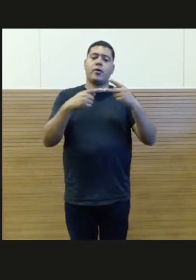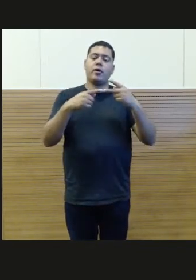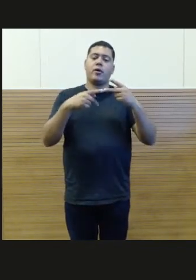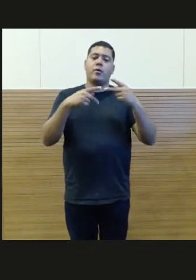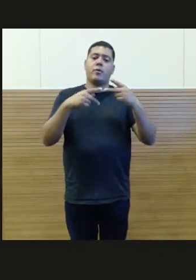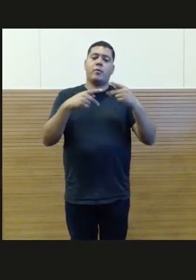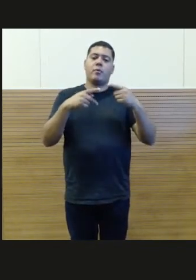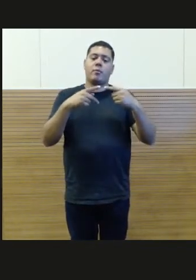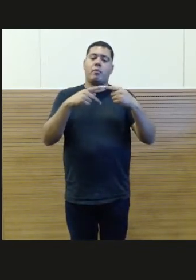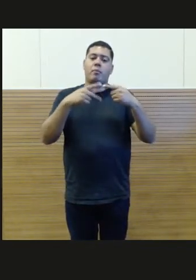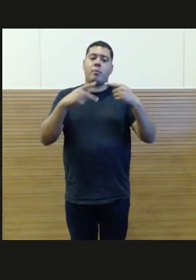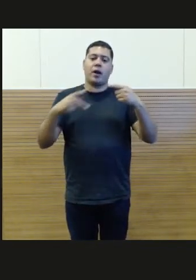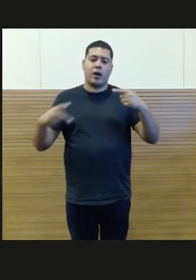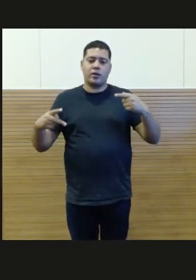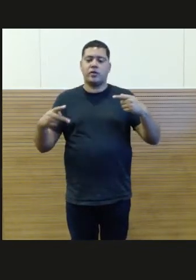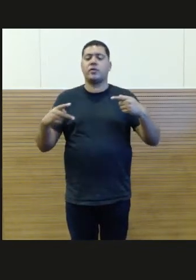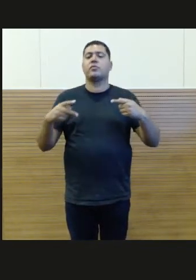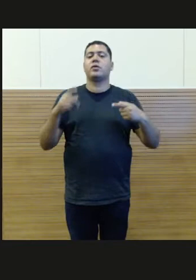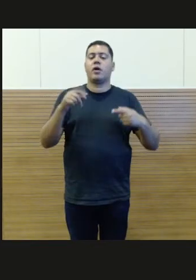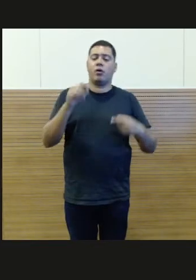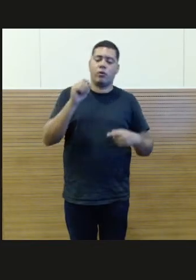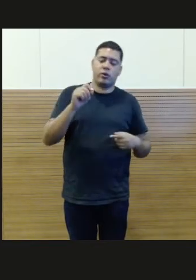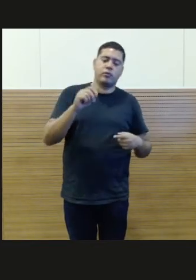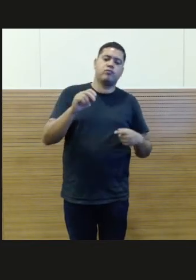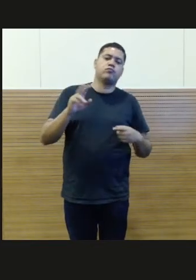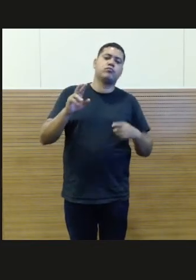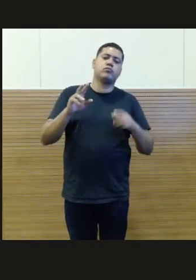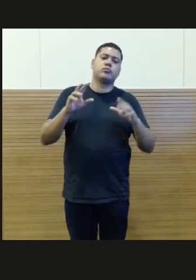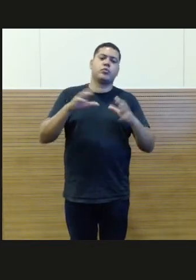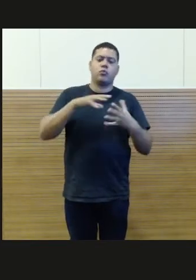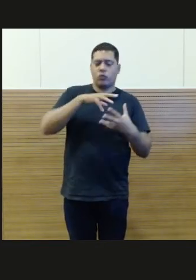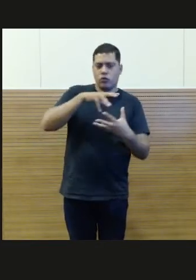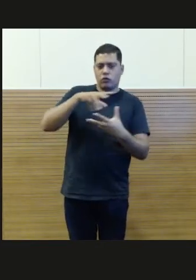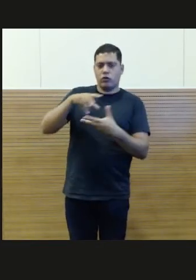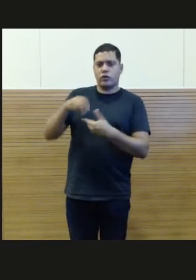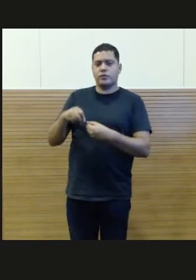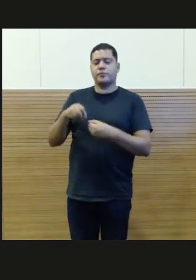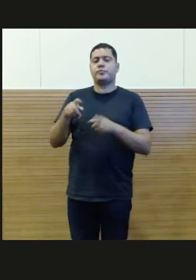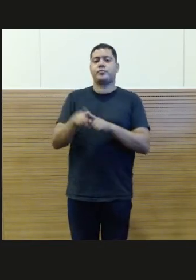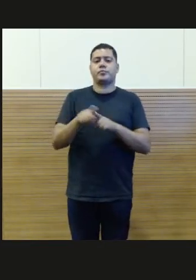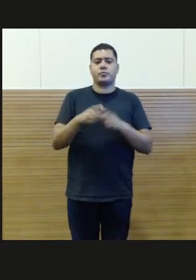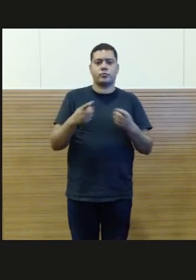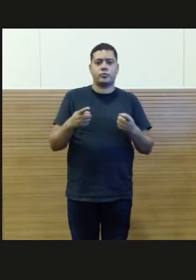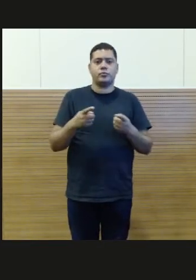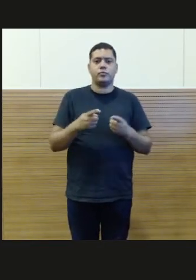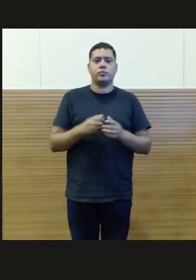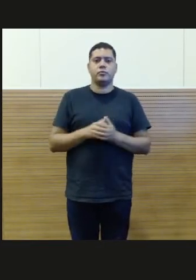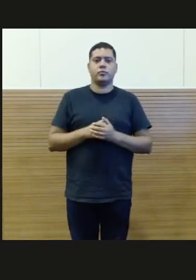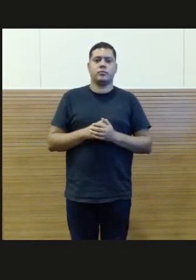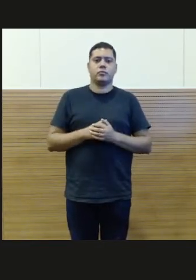Ela é universal, positiva, se encaixa nos fatos e olha para o futuro.